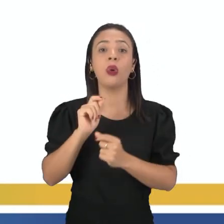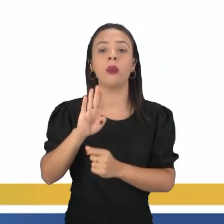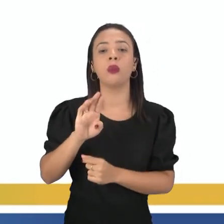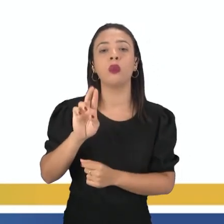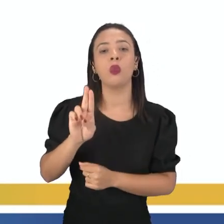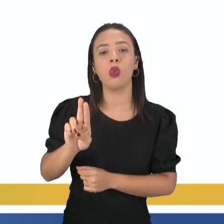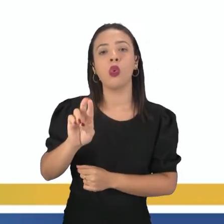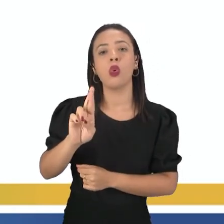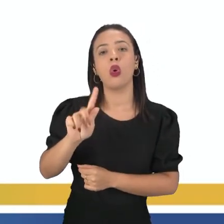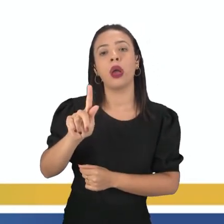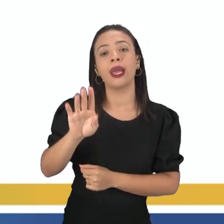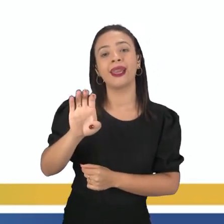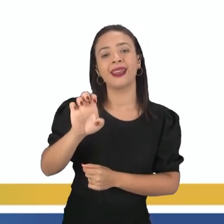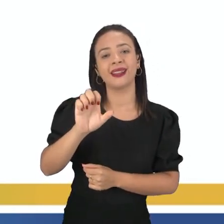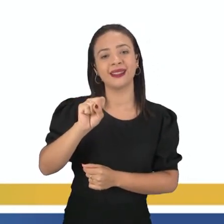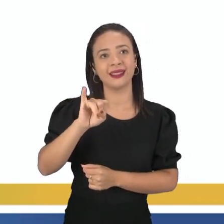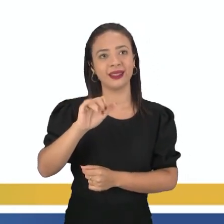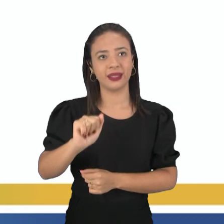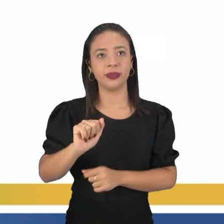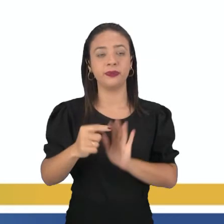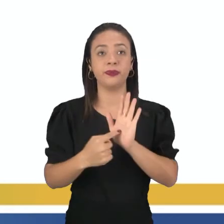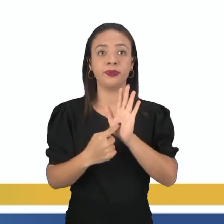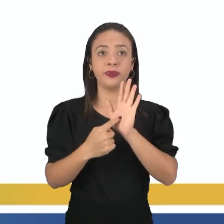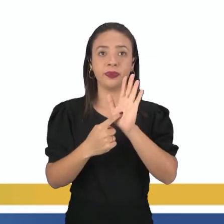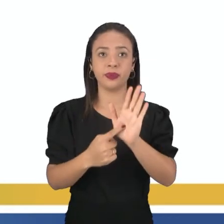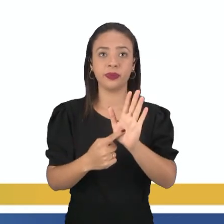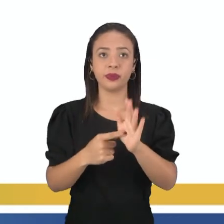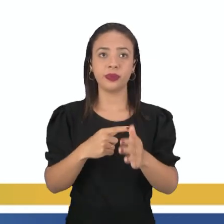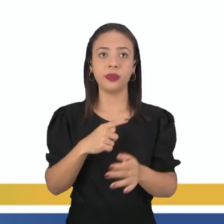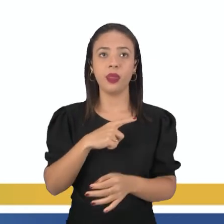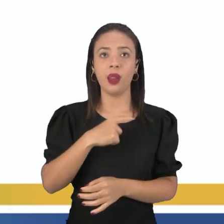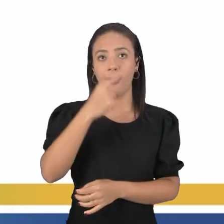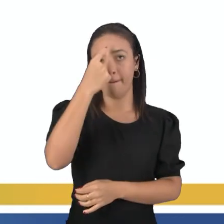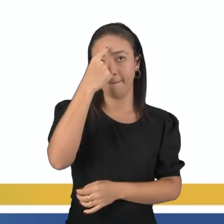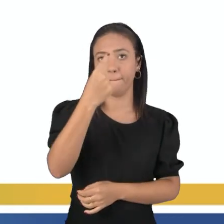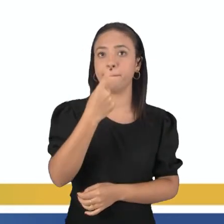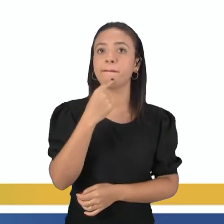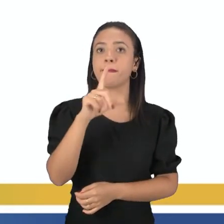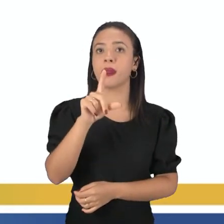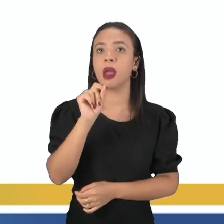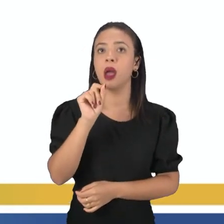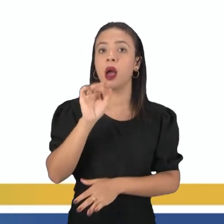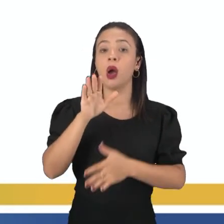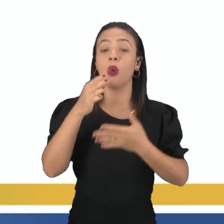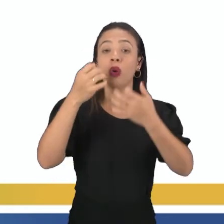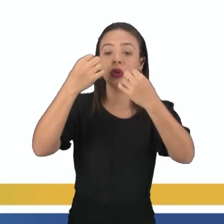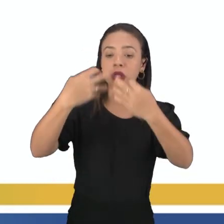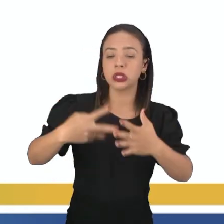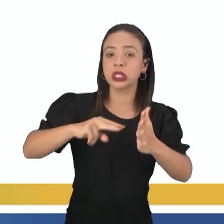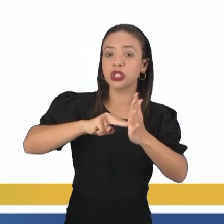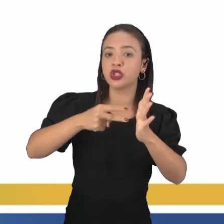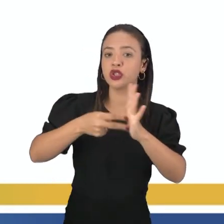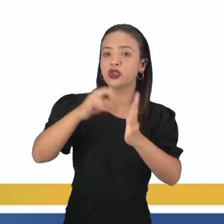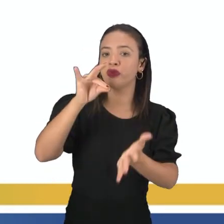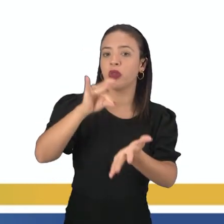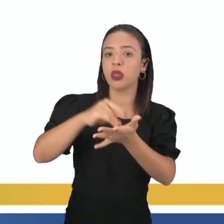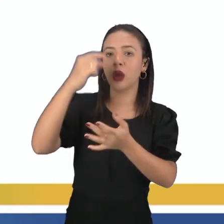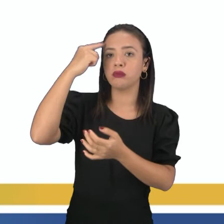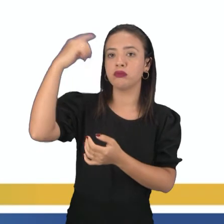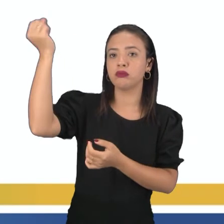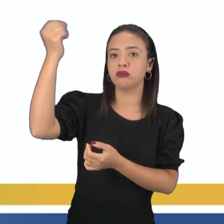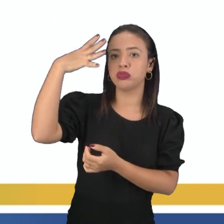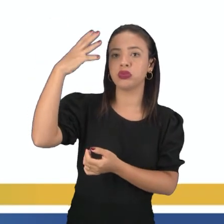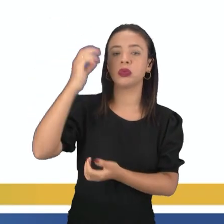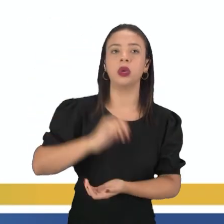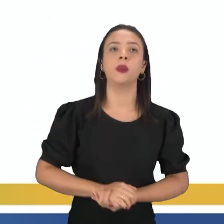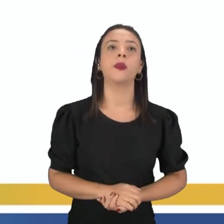burguesia. Com base no enunciado e na imagem, identifique a alternativa que melhor define o iluminismo, que